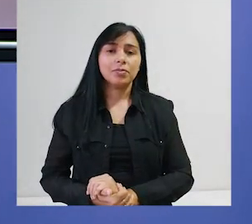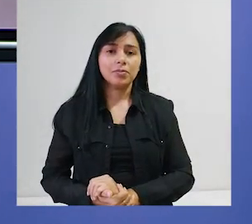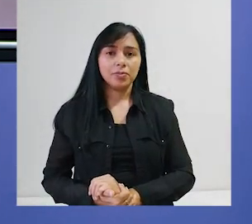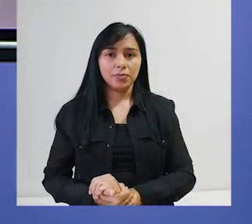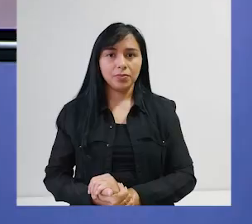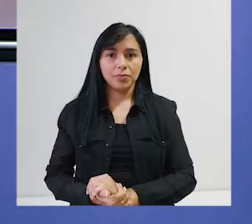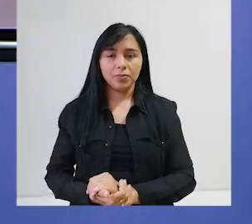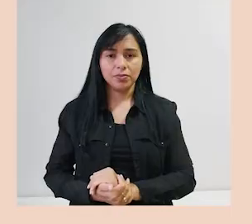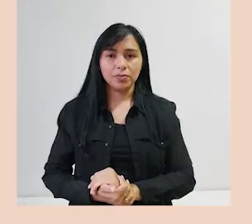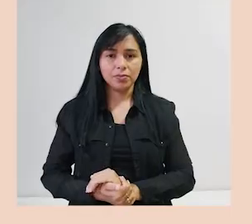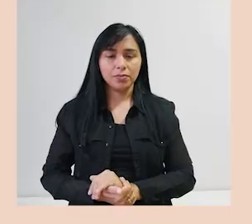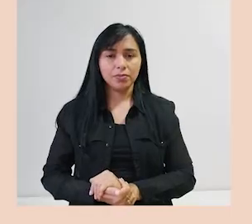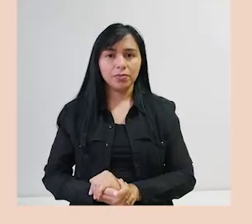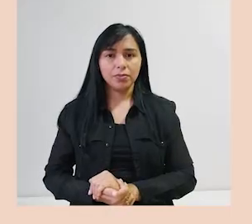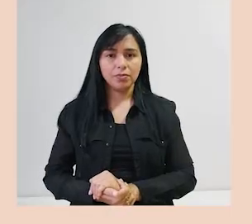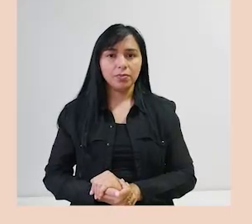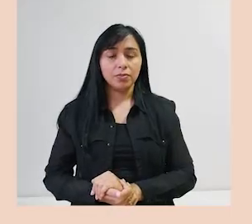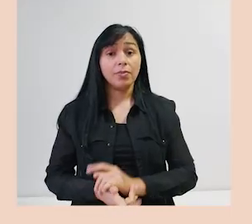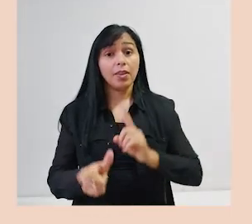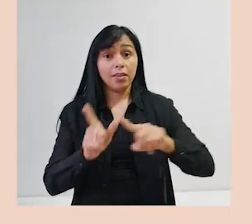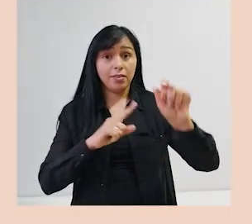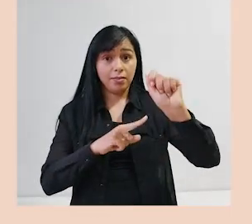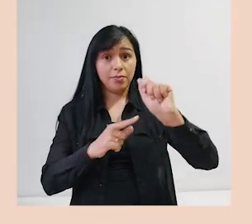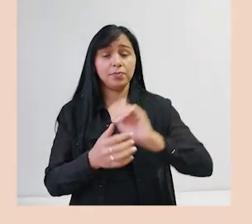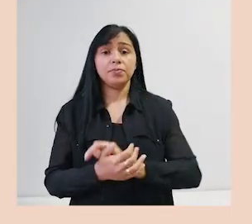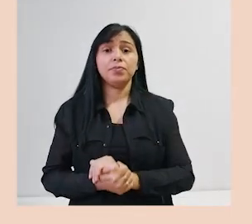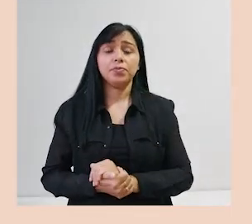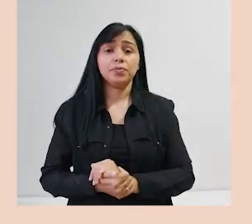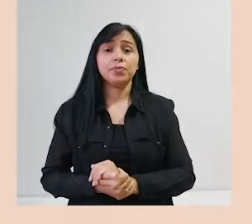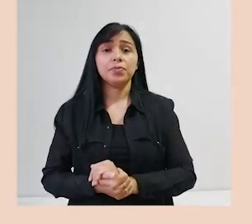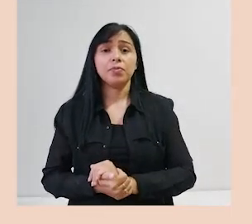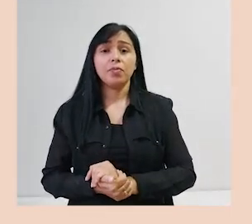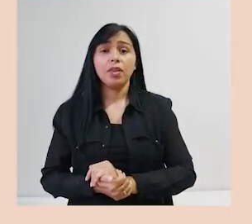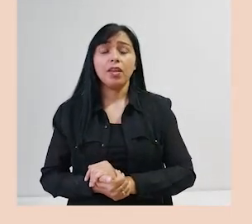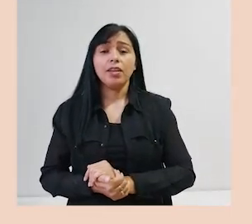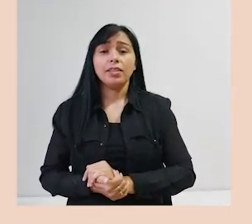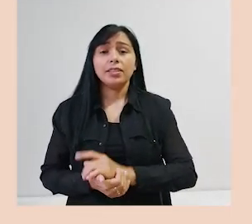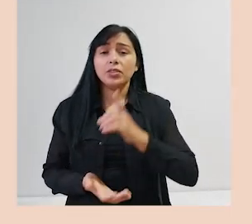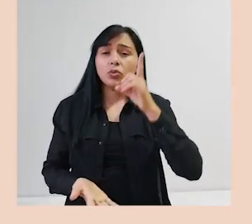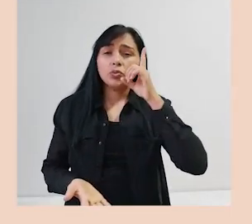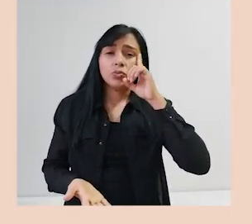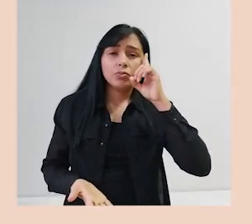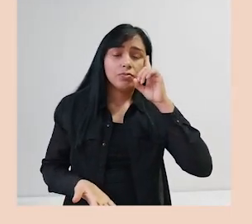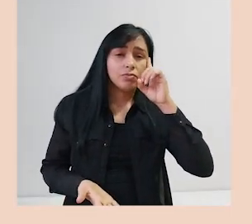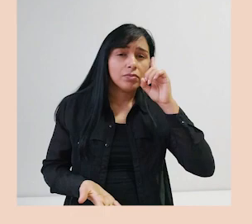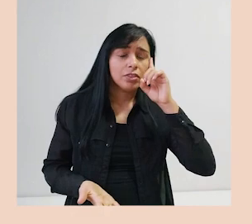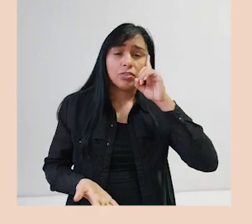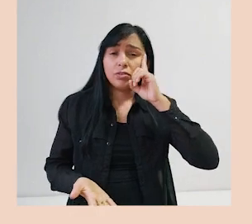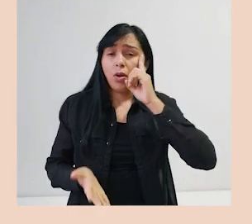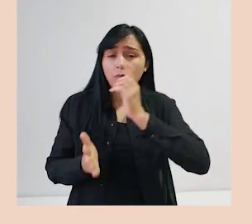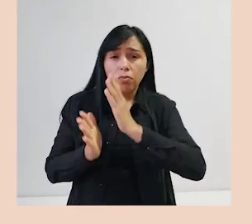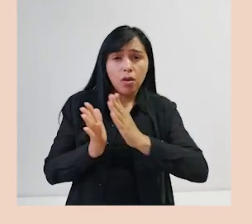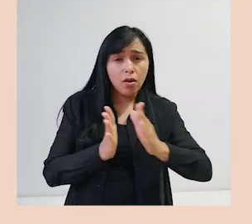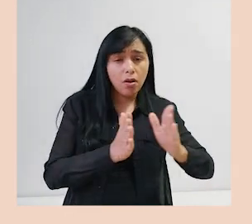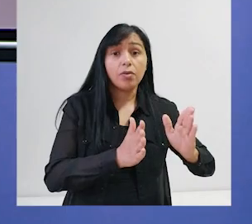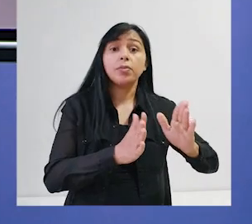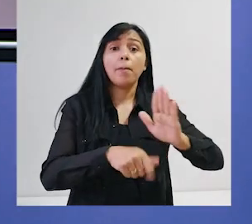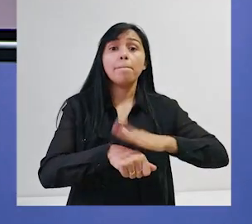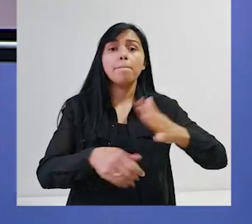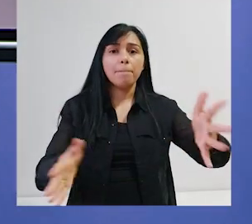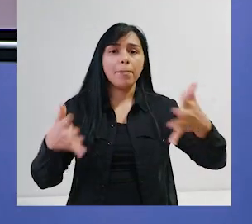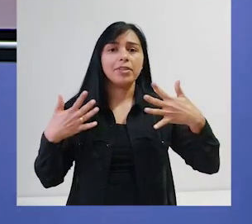sem sujeito letra A cada dia fazia mais calor por que que essa oração tem sujeito